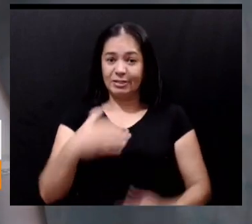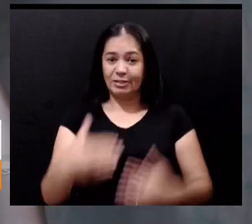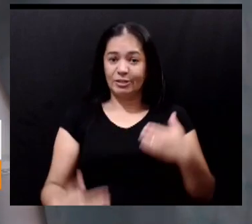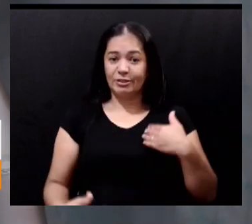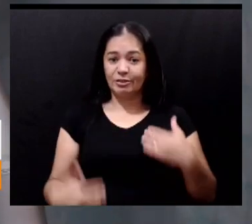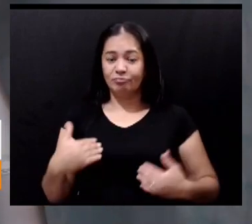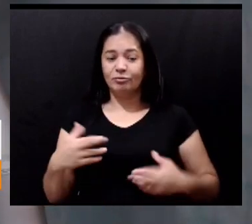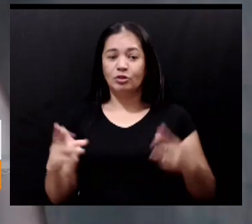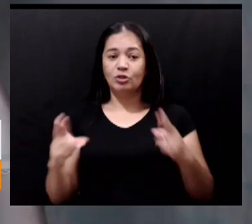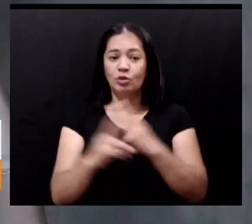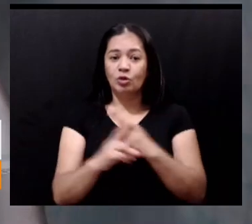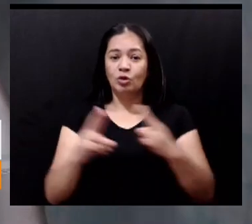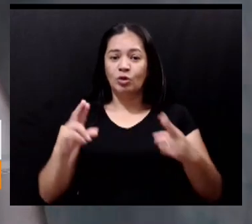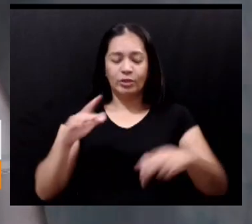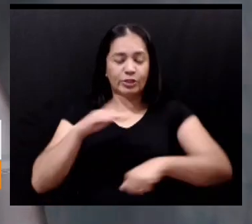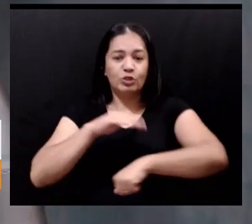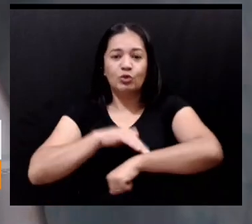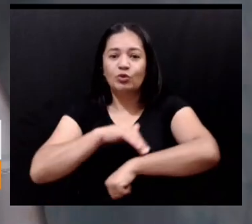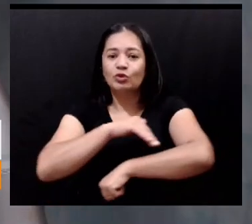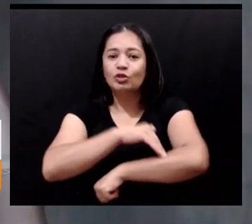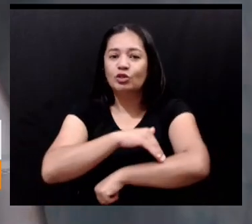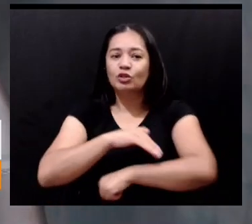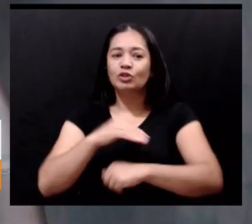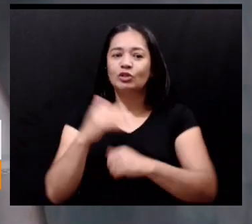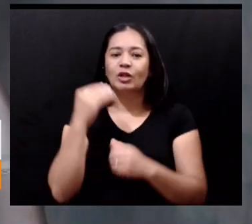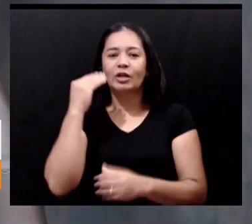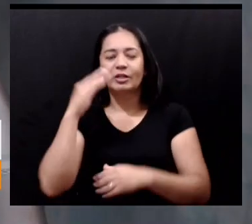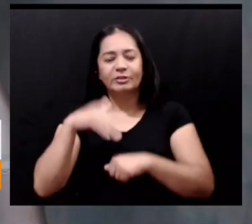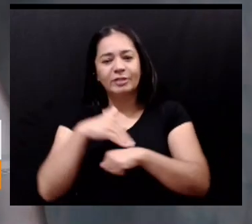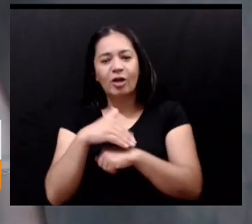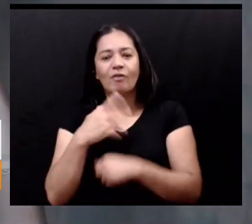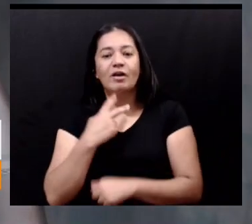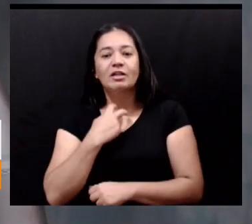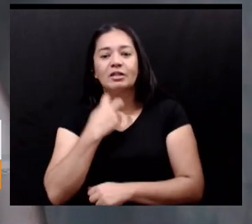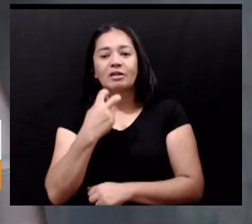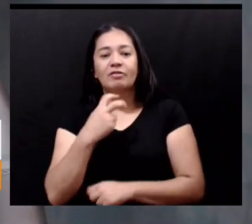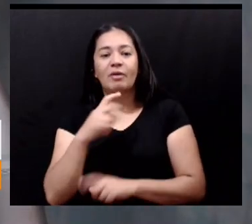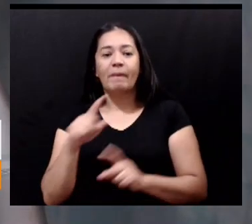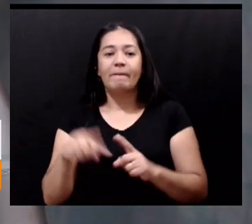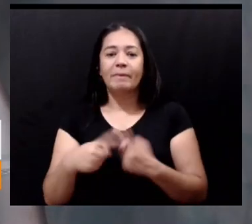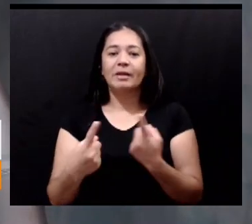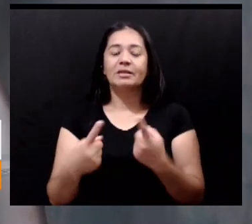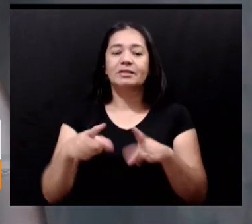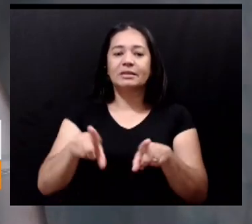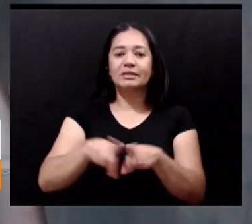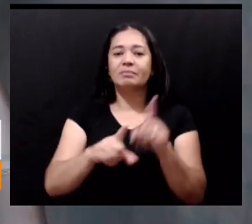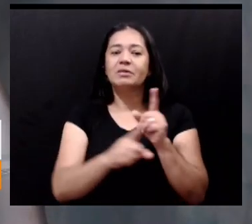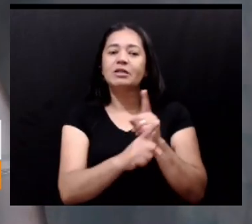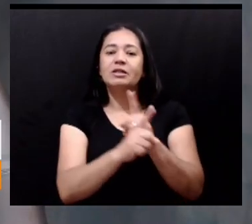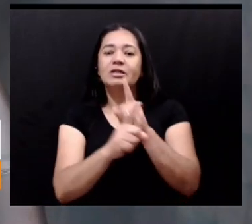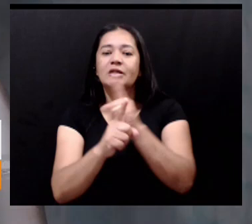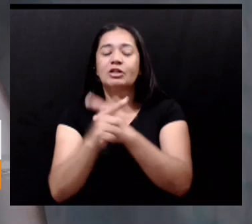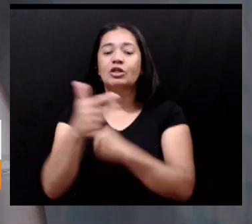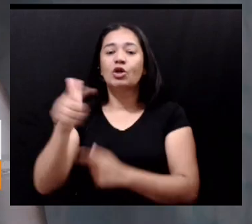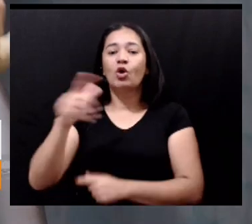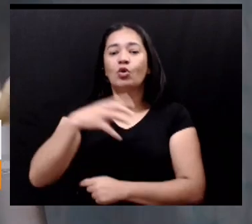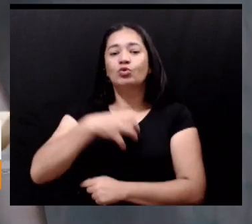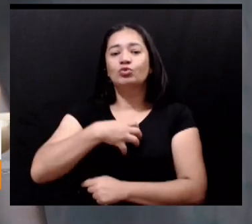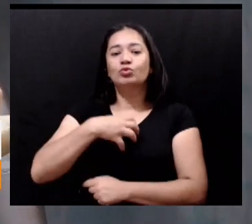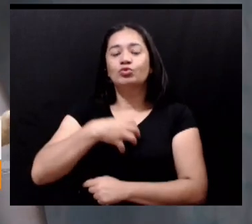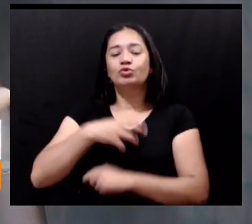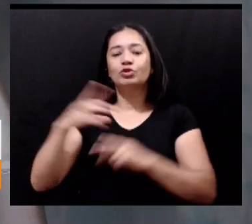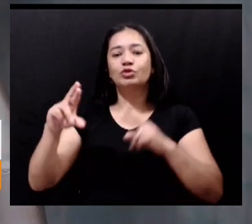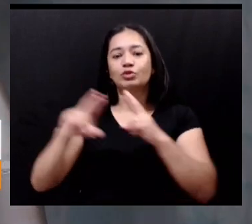do toque, né, da conversa, da voz, mas eu vou também encontrando outras maneiras de me relacionar. E aí,